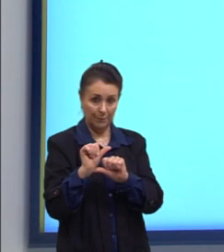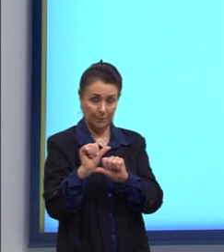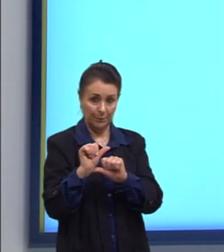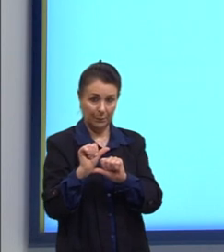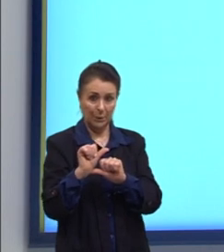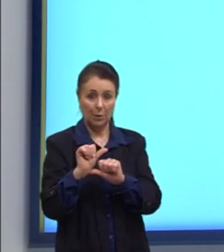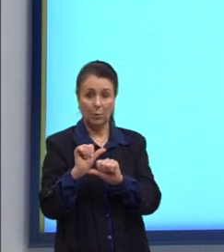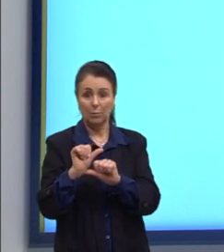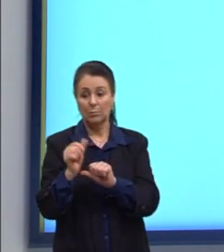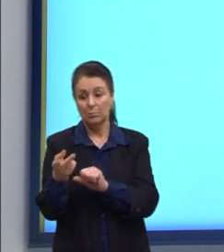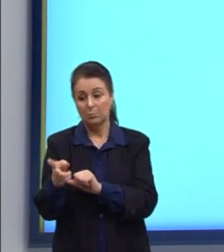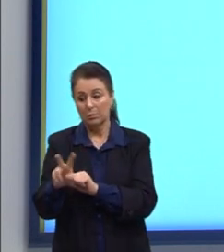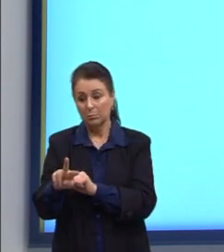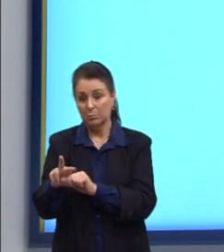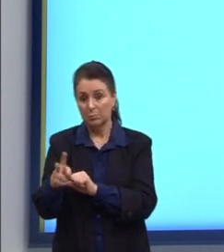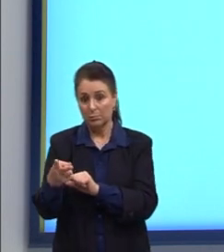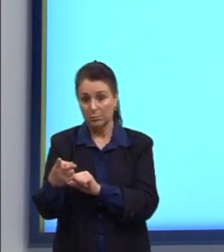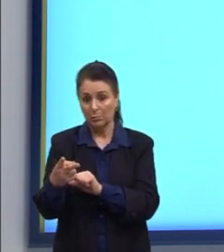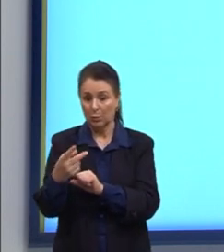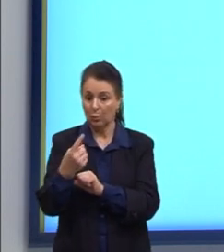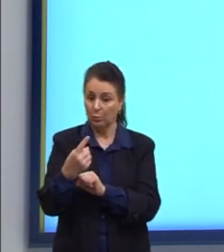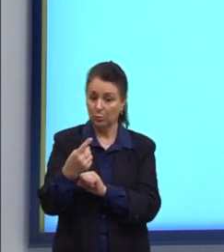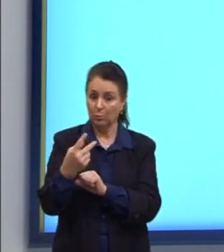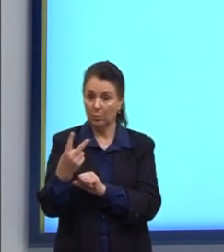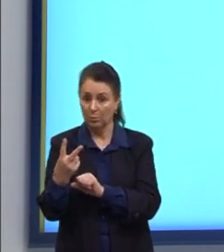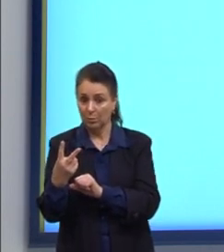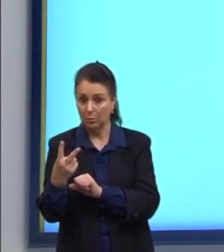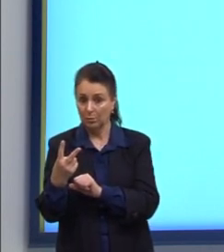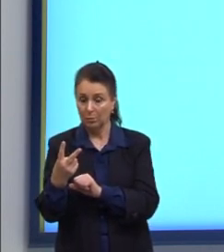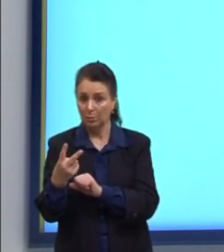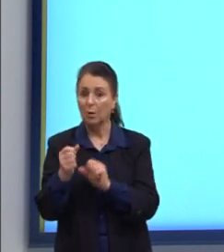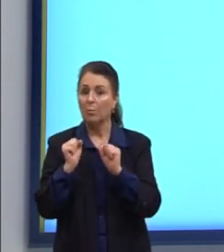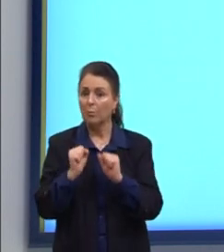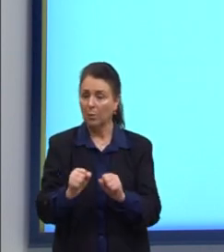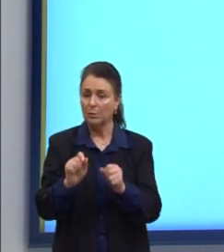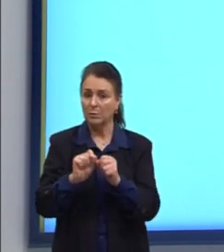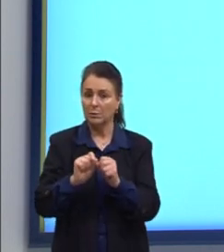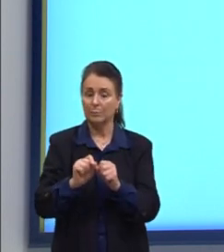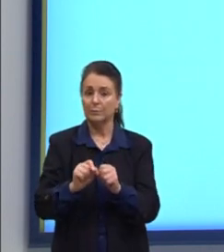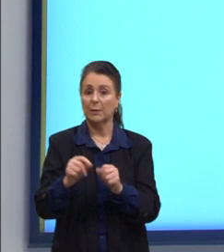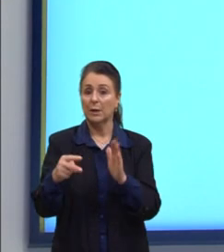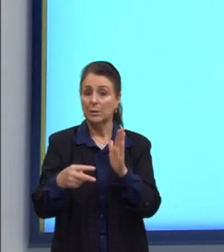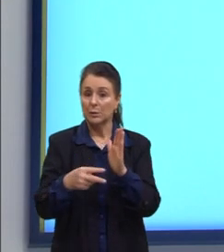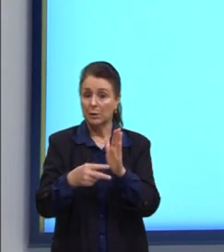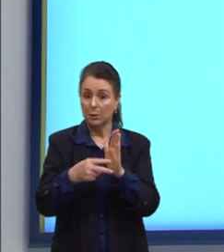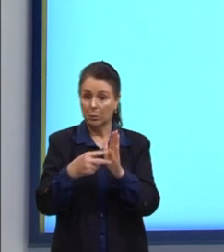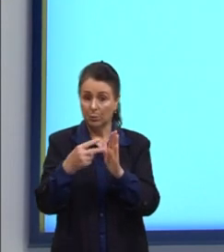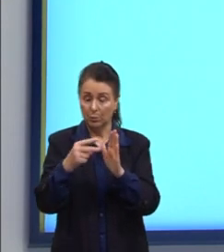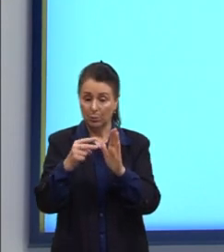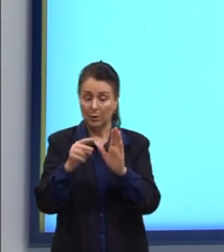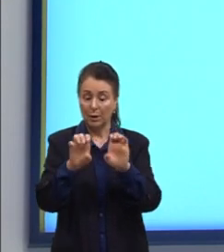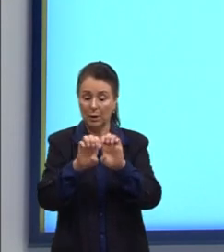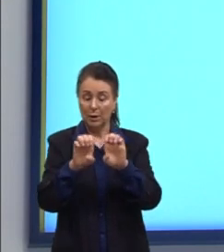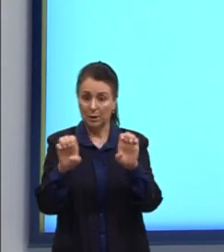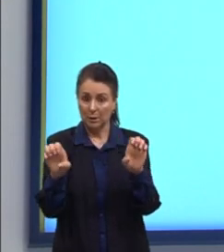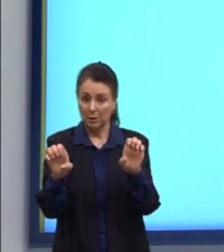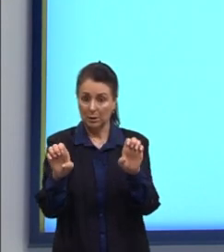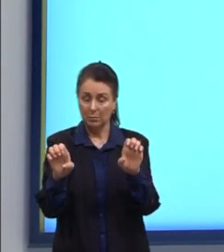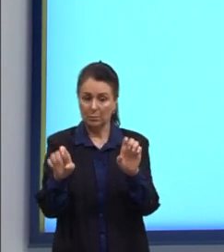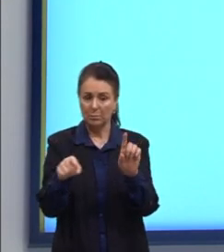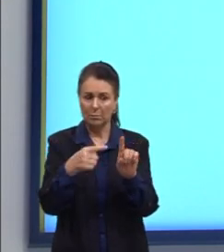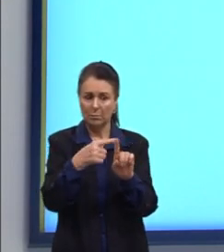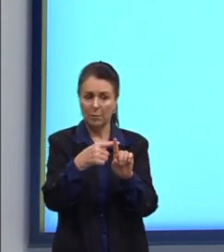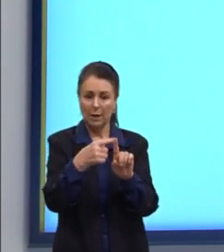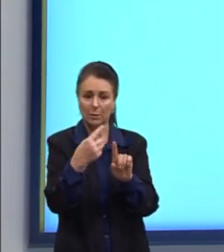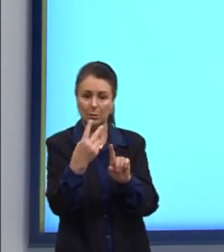ou o inverso o que que nós podemos fazer gente a segunda linha a segunda equação eu tinha mais